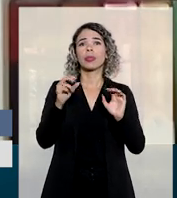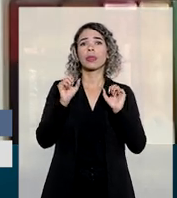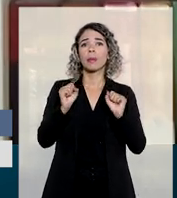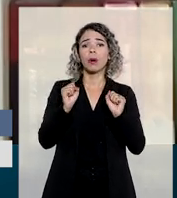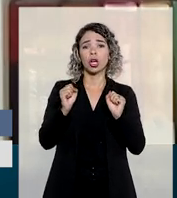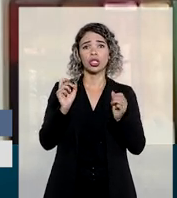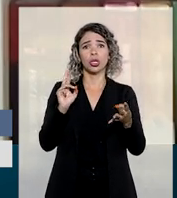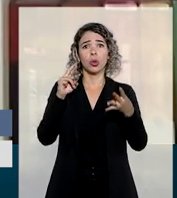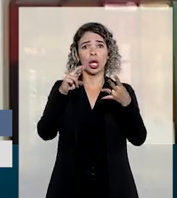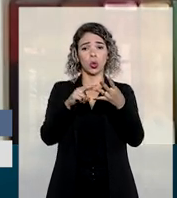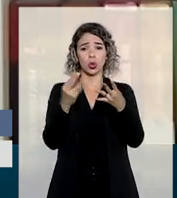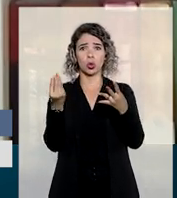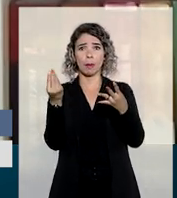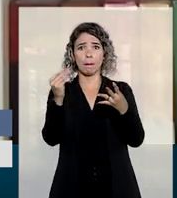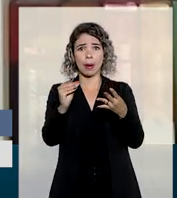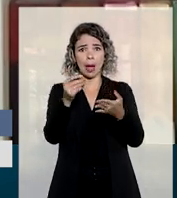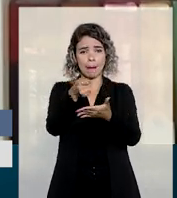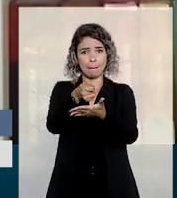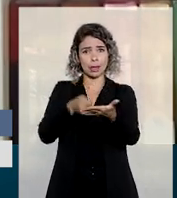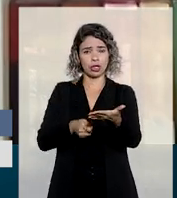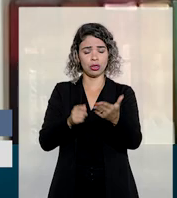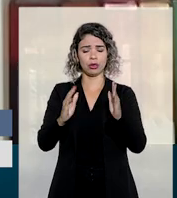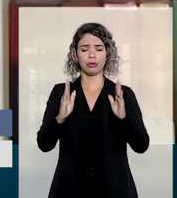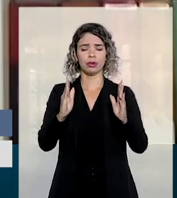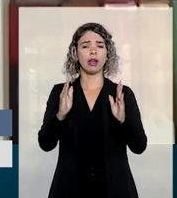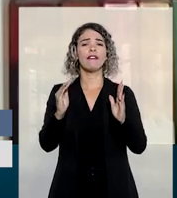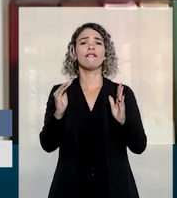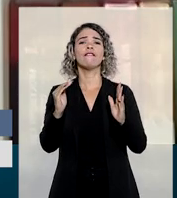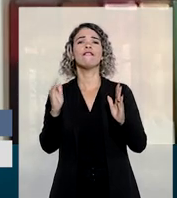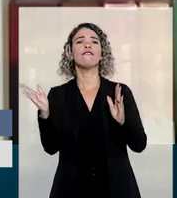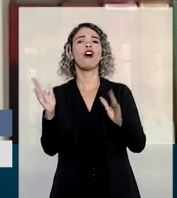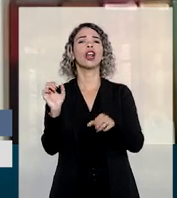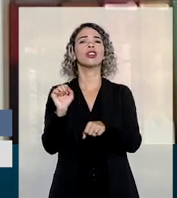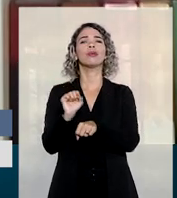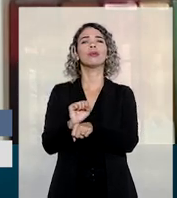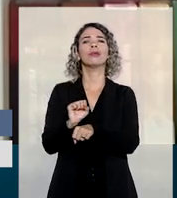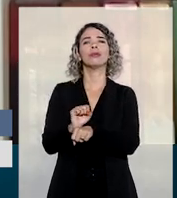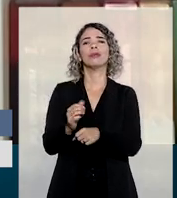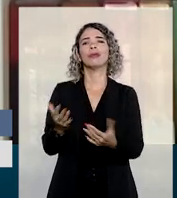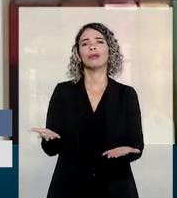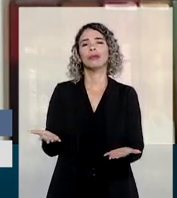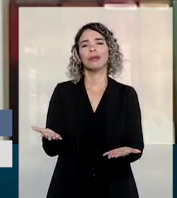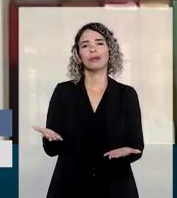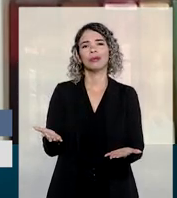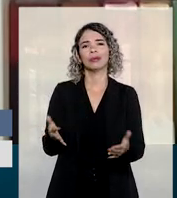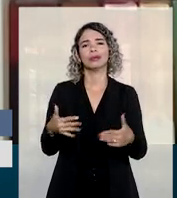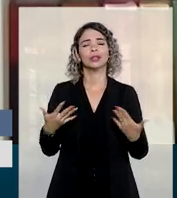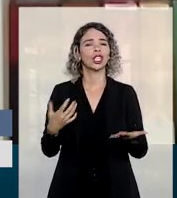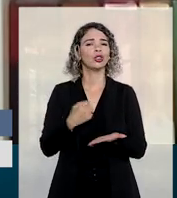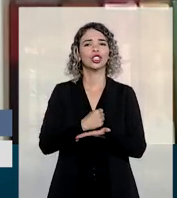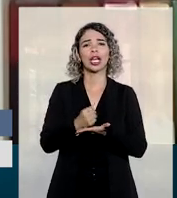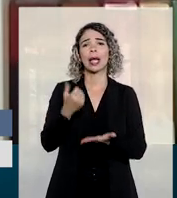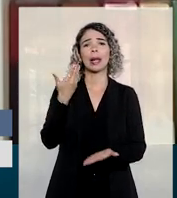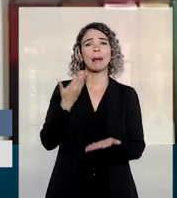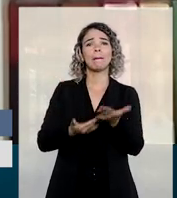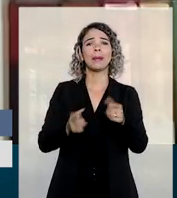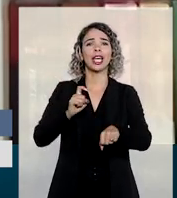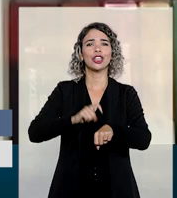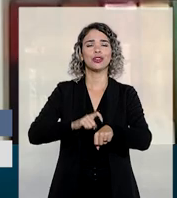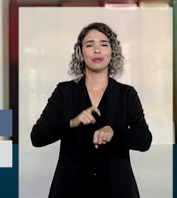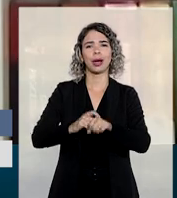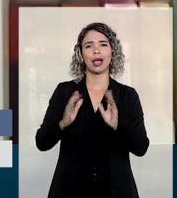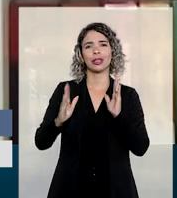intempestivo, porque não houve interrupção do prazo, porque os embargos de declaração foram considerados incabíveis na hipótese.